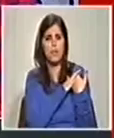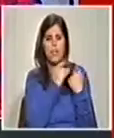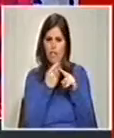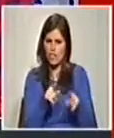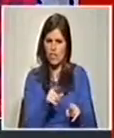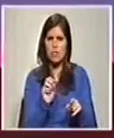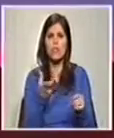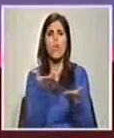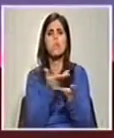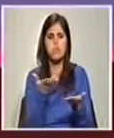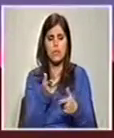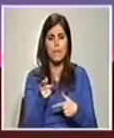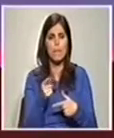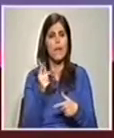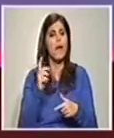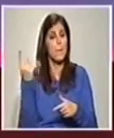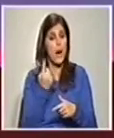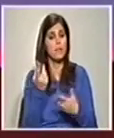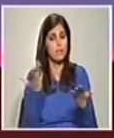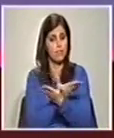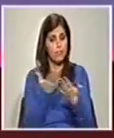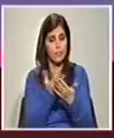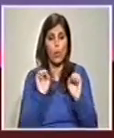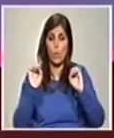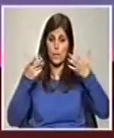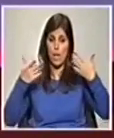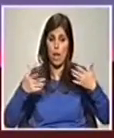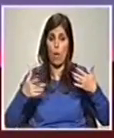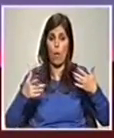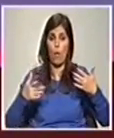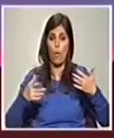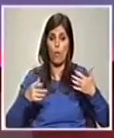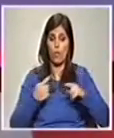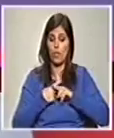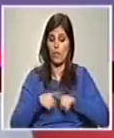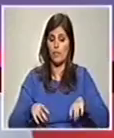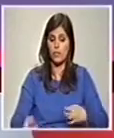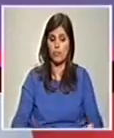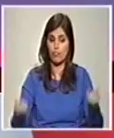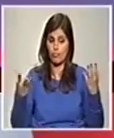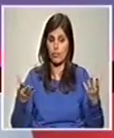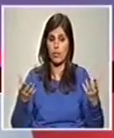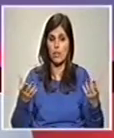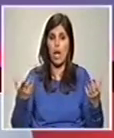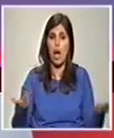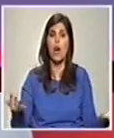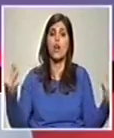diferentes. Têm que coexistir. De facto, começaram distintas, começaram por razões muito diversas, estão a